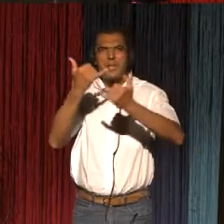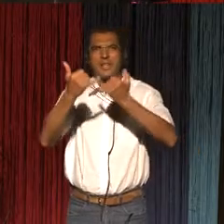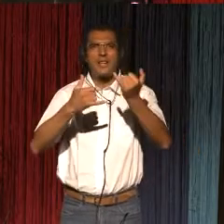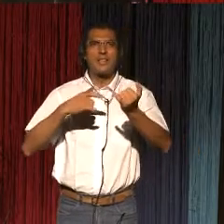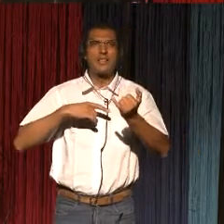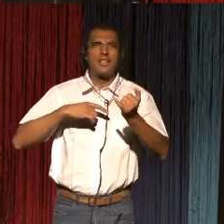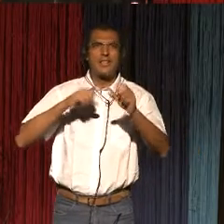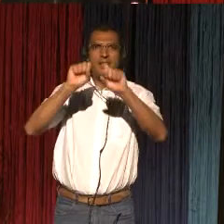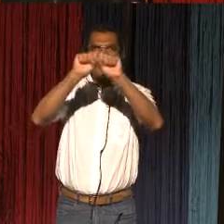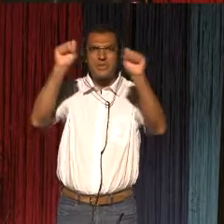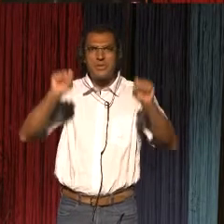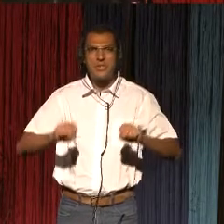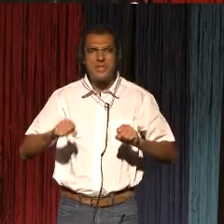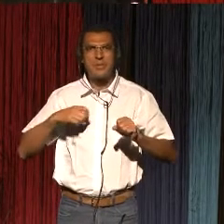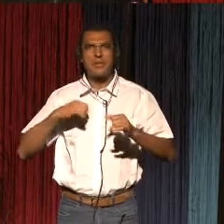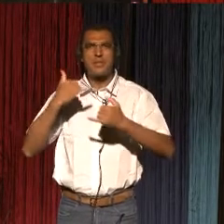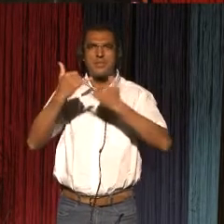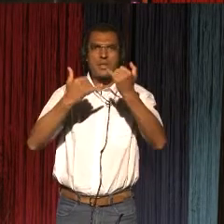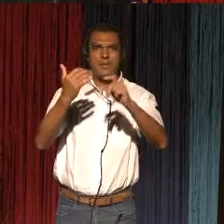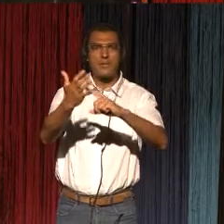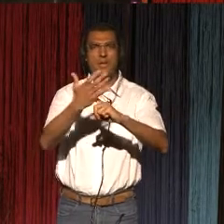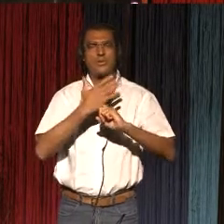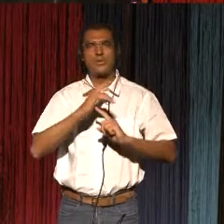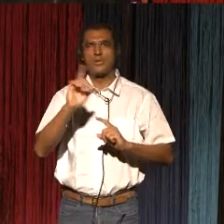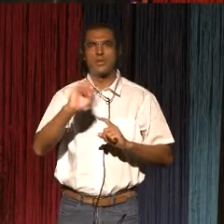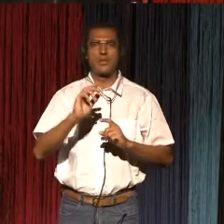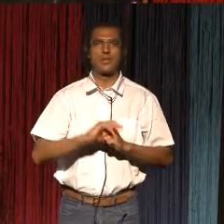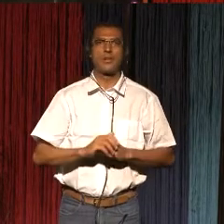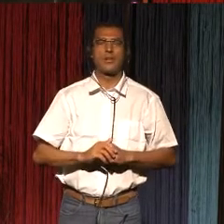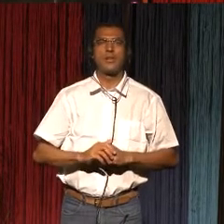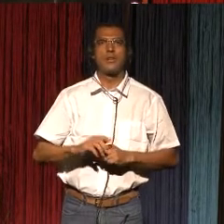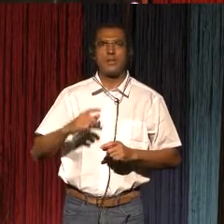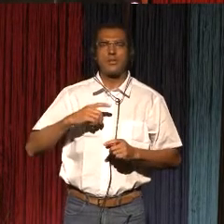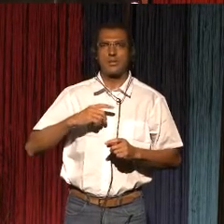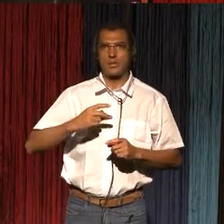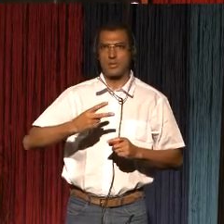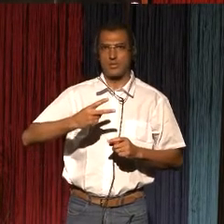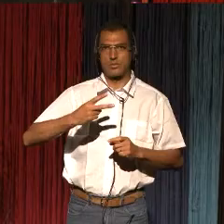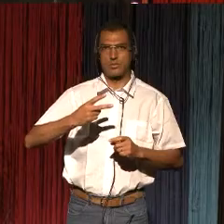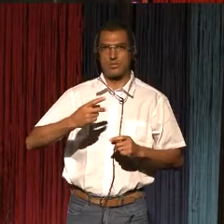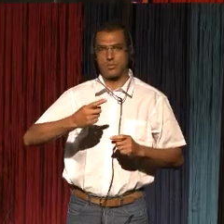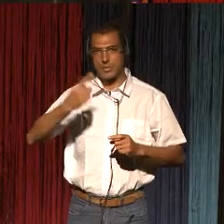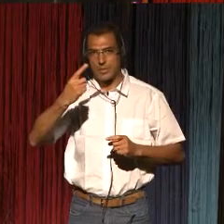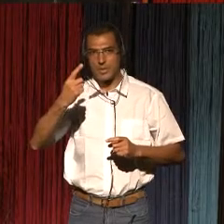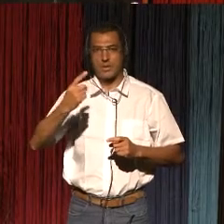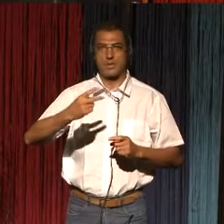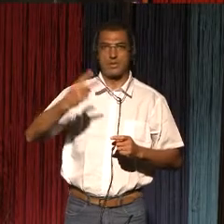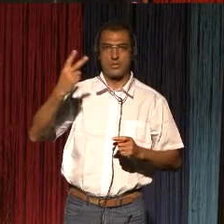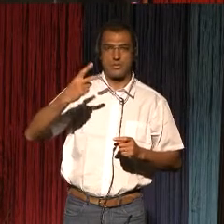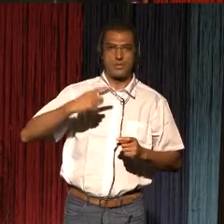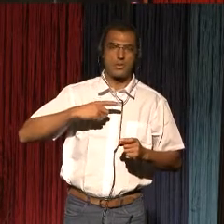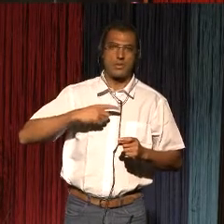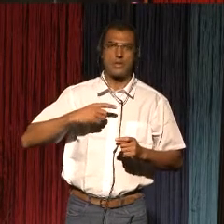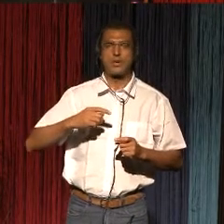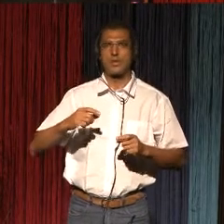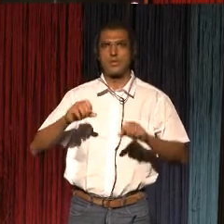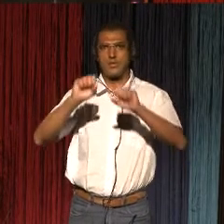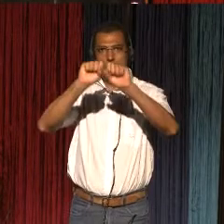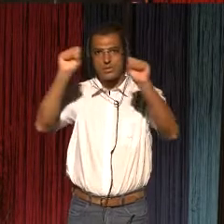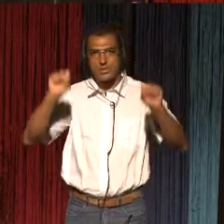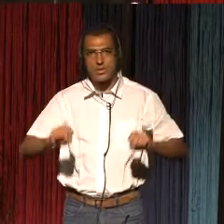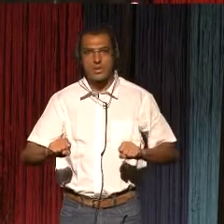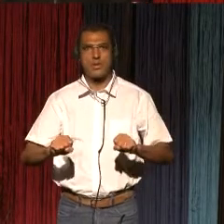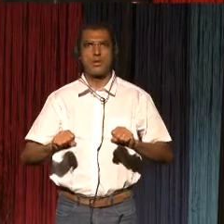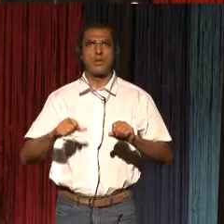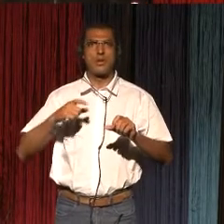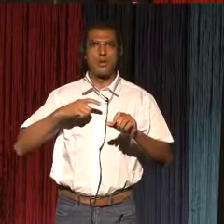programa CogMed. As duas vezes em que o CogMed foi comparado a outros programas, onde também havia